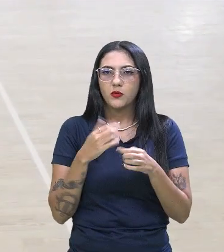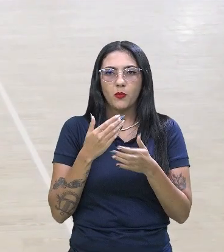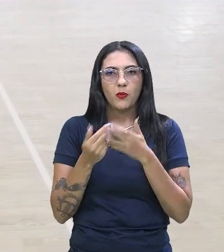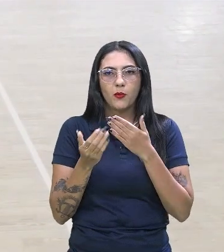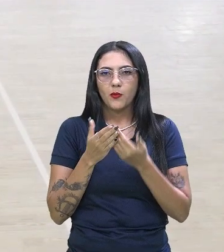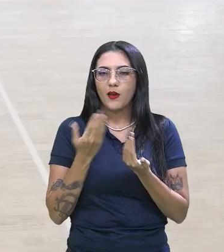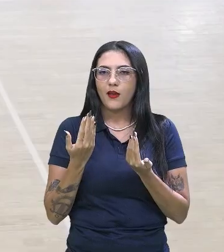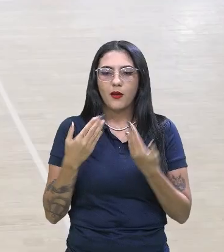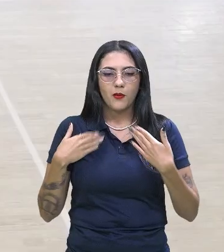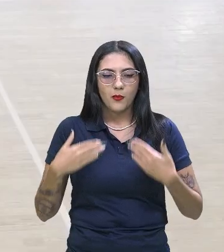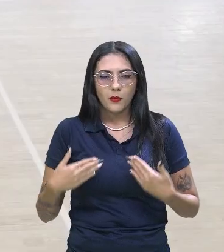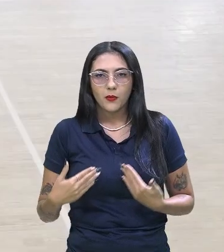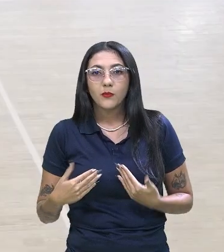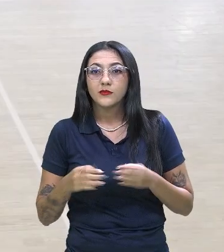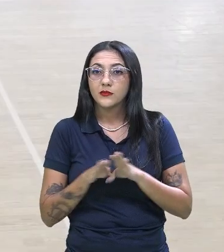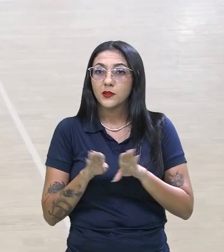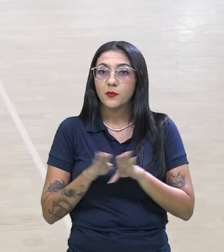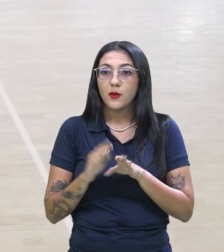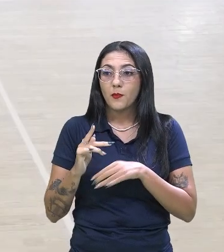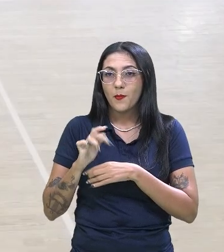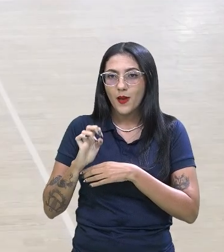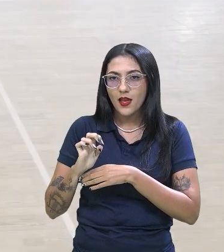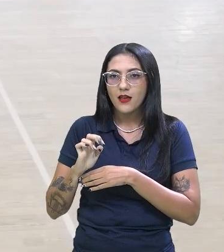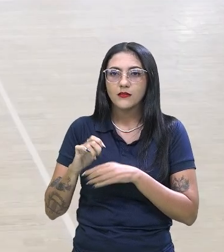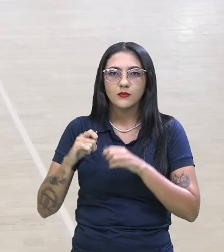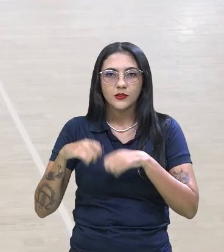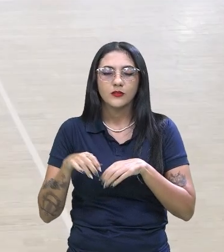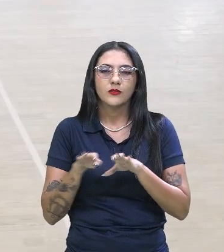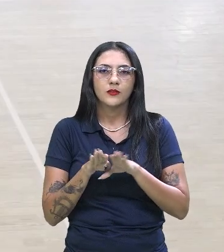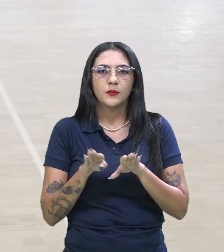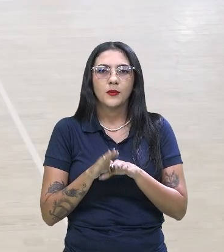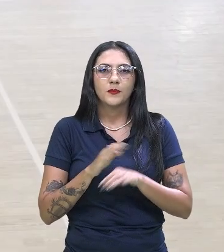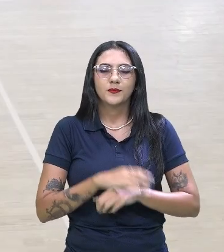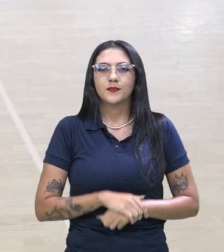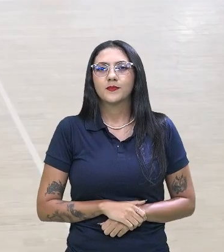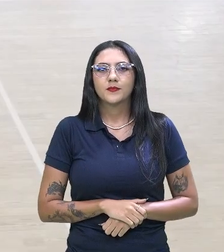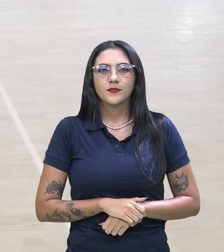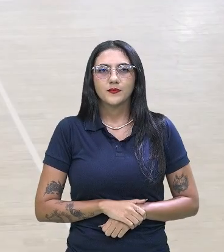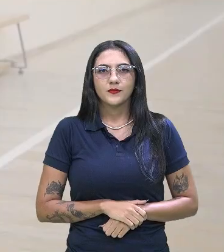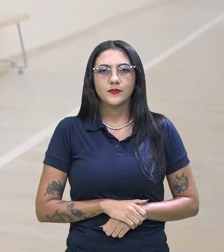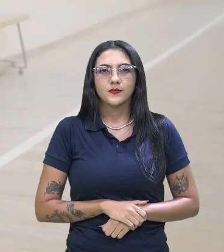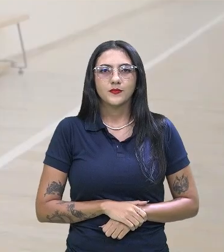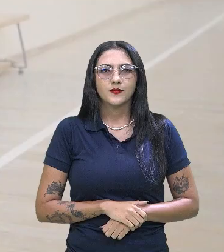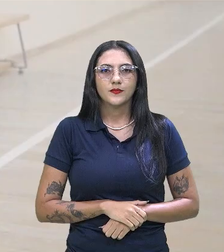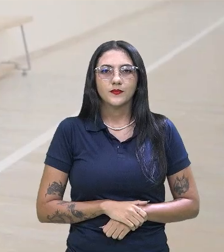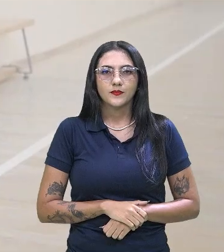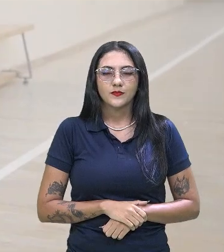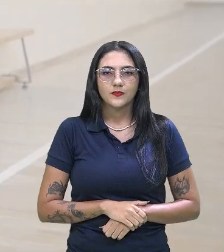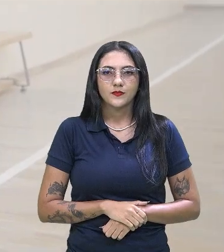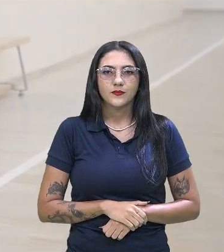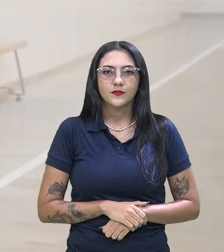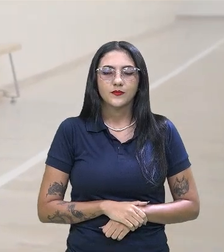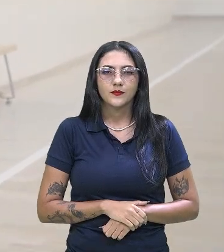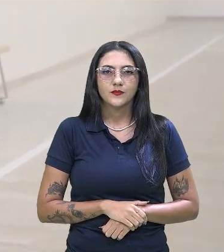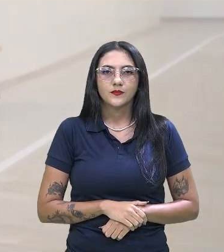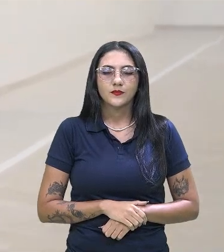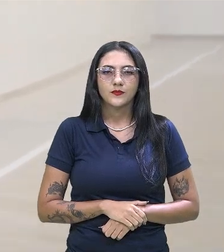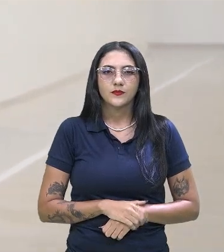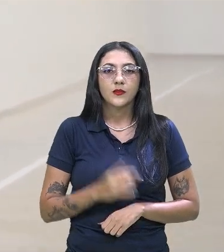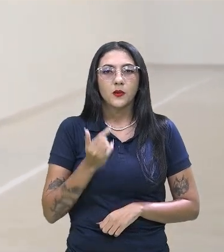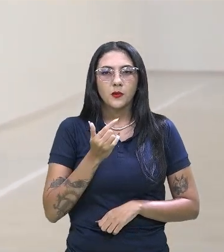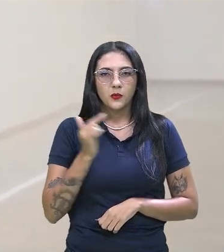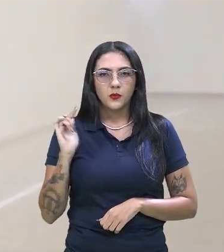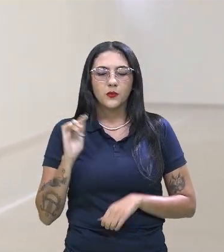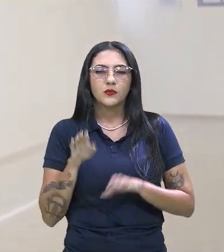corpo, inclusive com os pés. E outra técnica de defesa também é o bloqueio, que acontece após